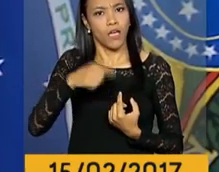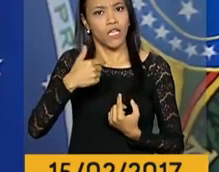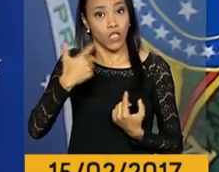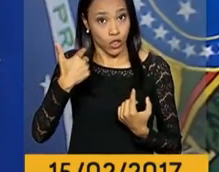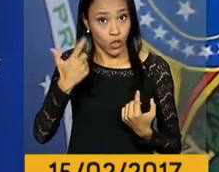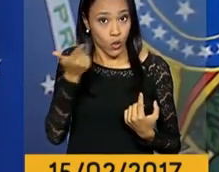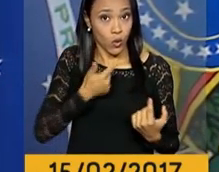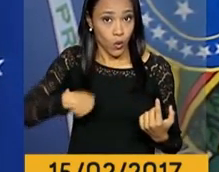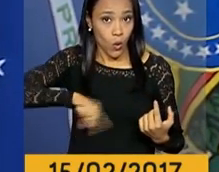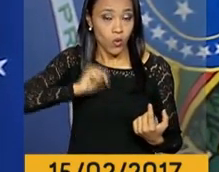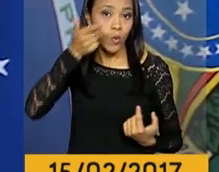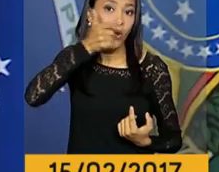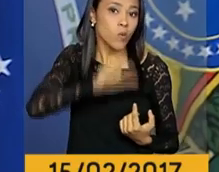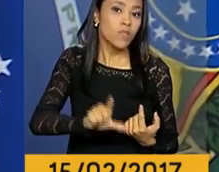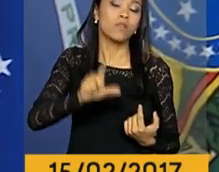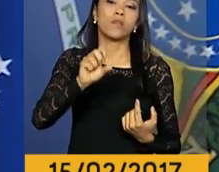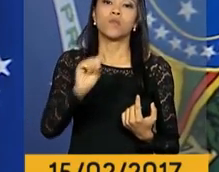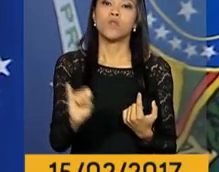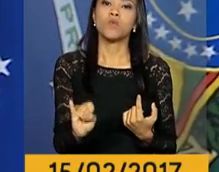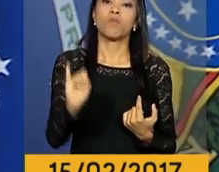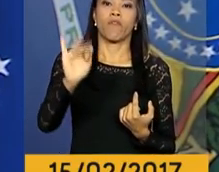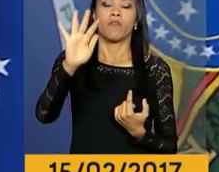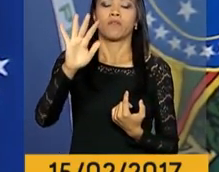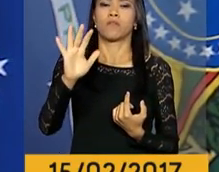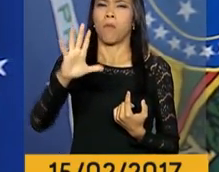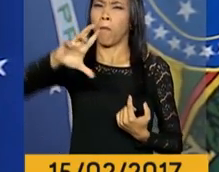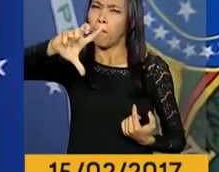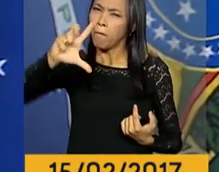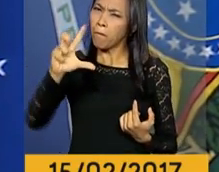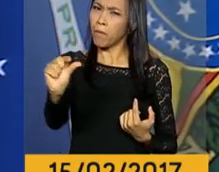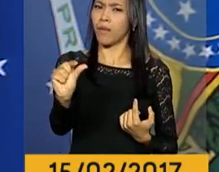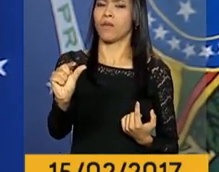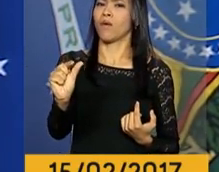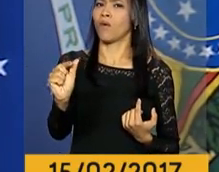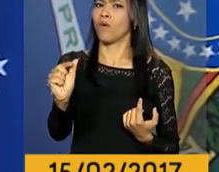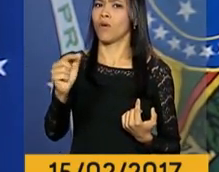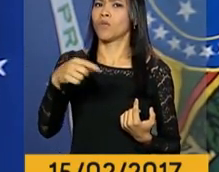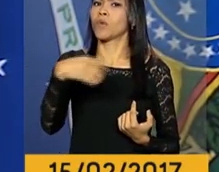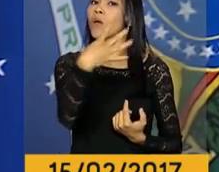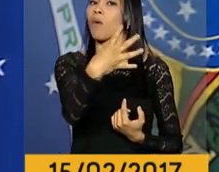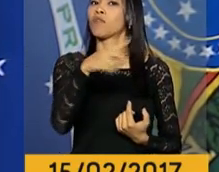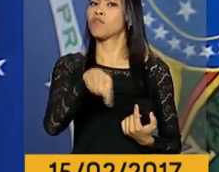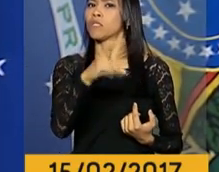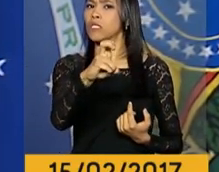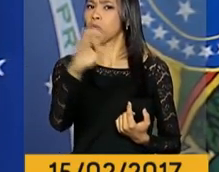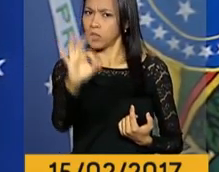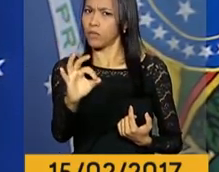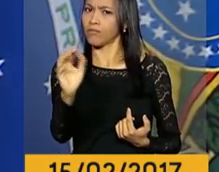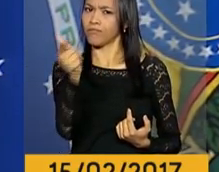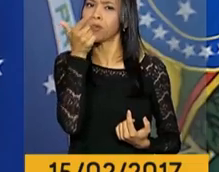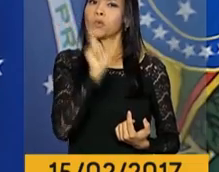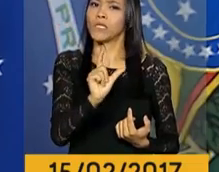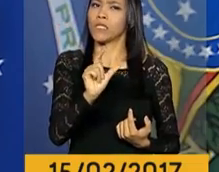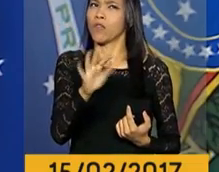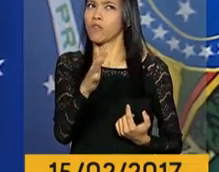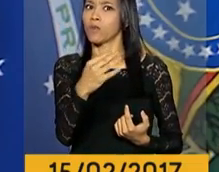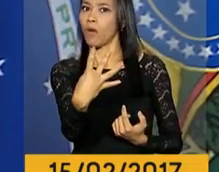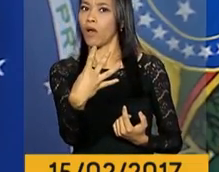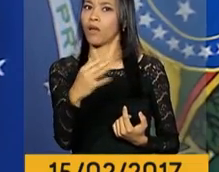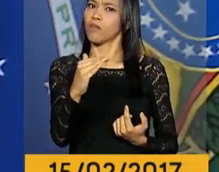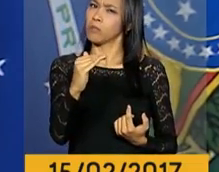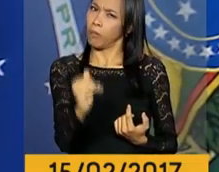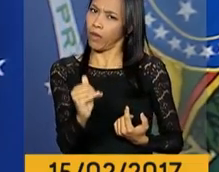consigamos uma inflação, eh, digamos, menor do que aquela de 4,5%, não é? talvez de quatro ou quem